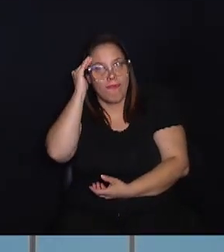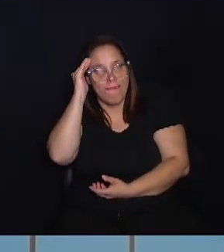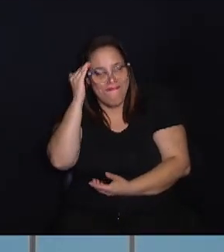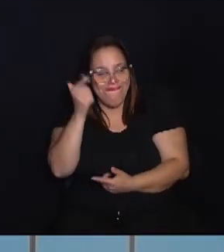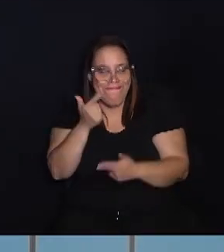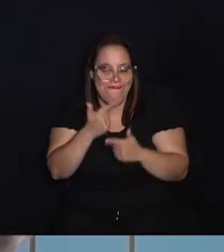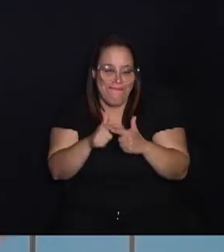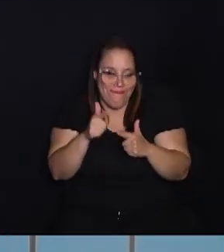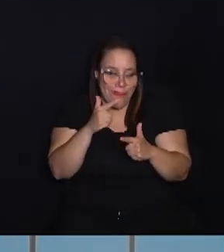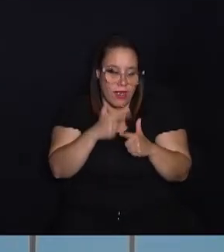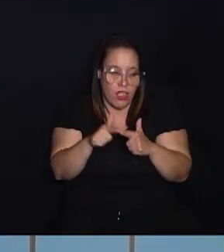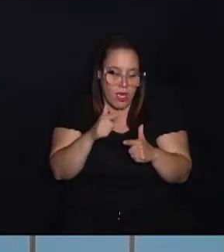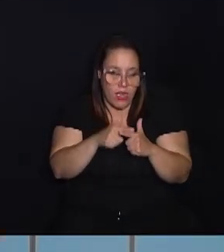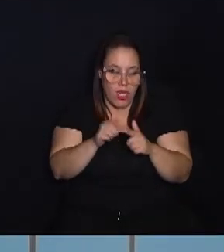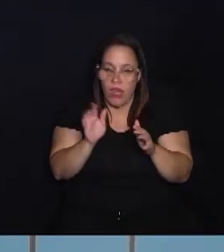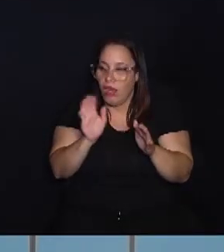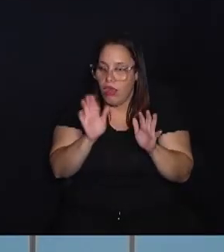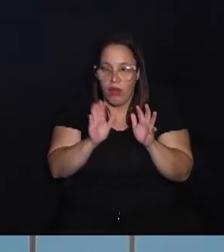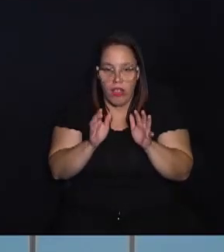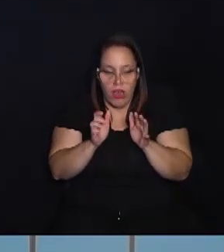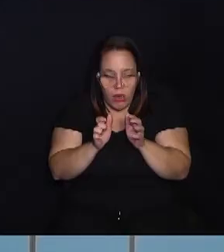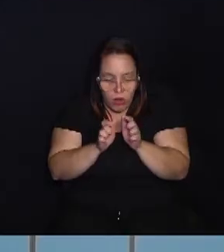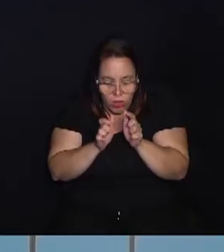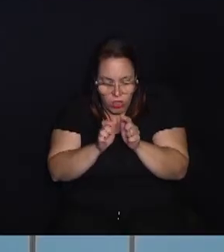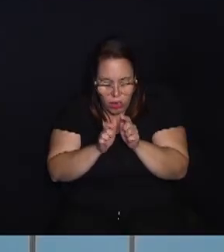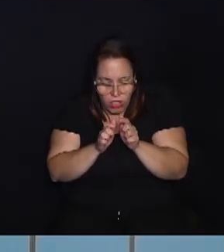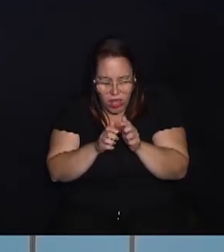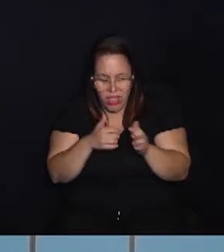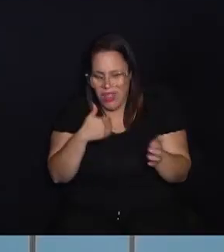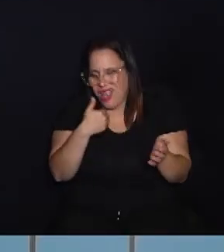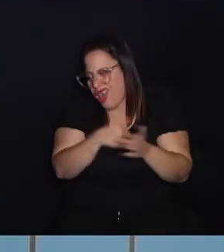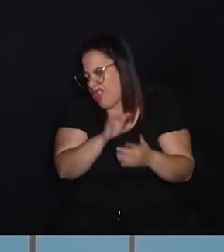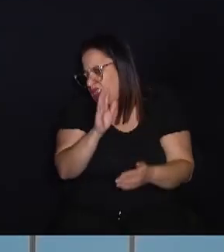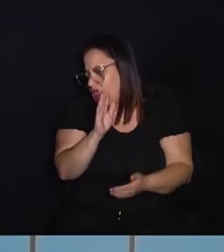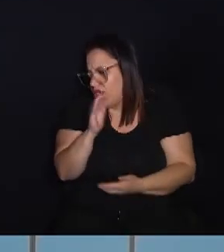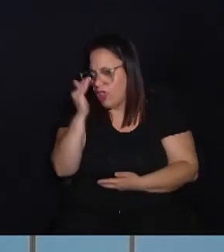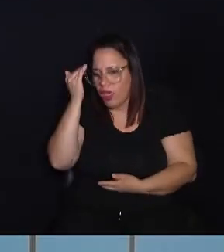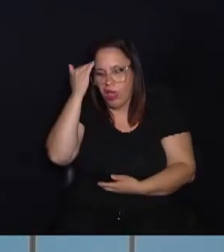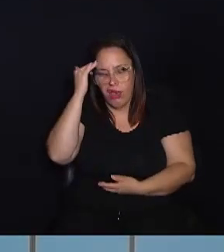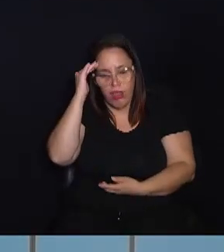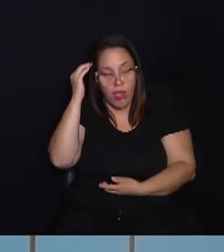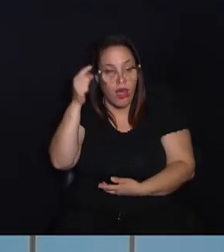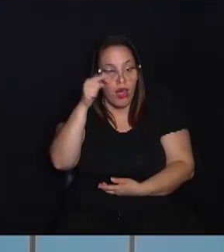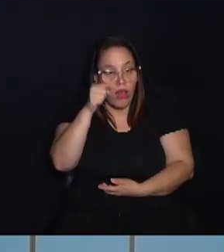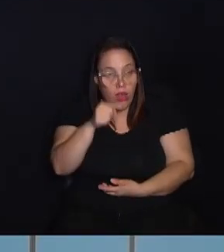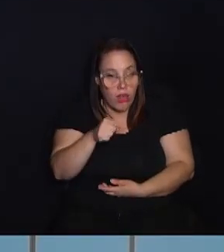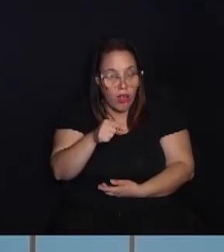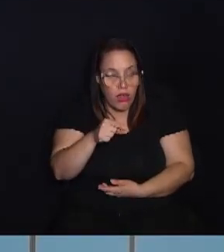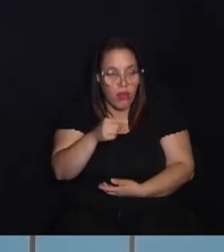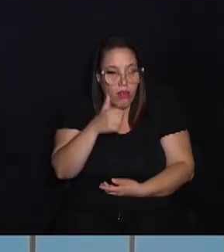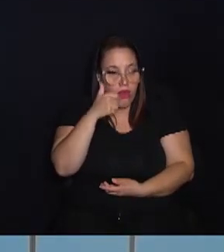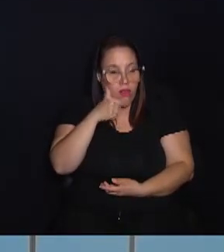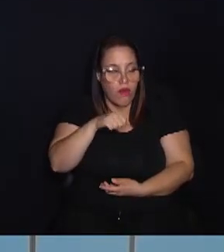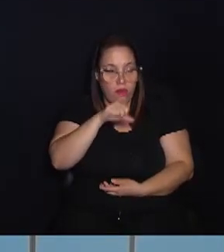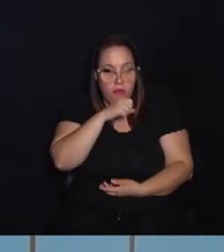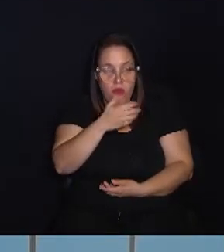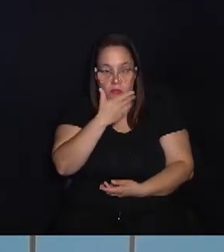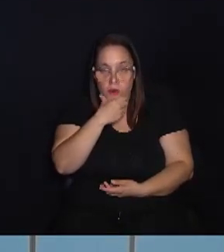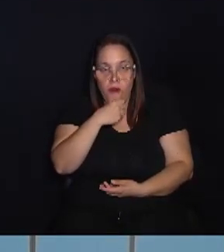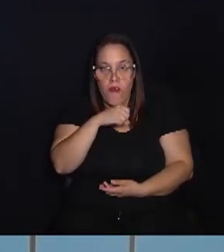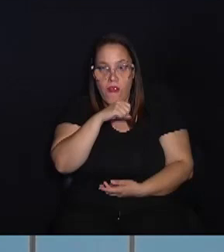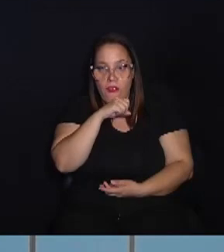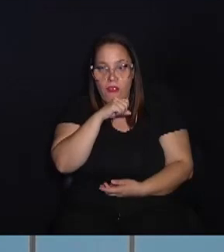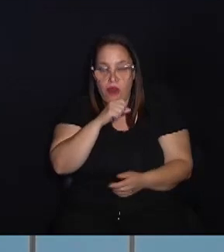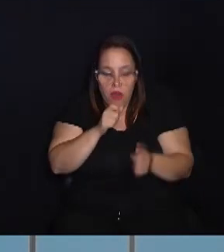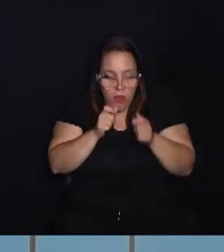né? E não minimizar, ou às vezes nem ligar, entender que aquilo que para o pai e a mãe possa ser um